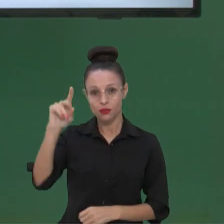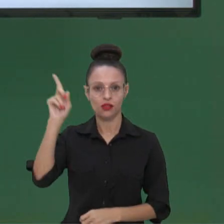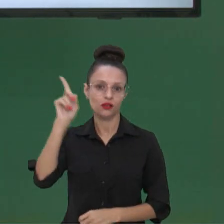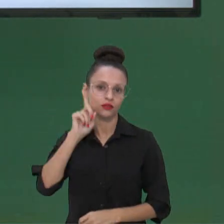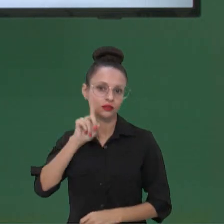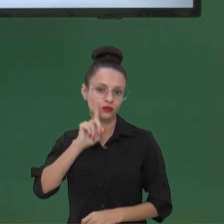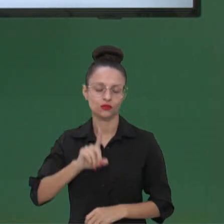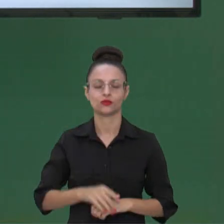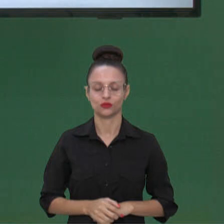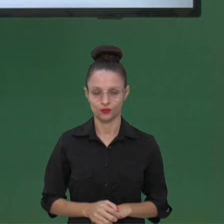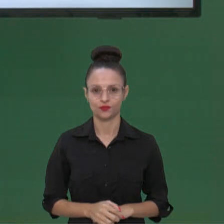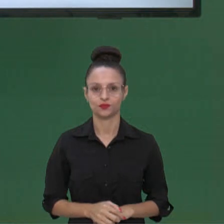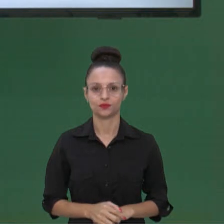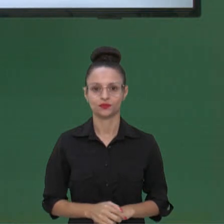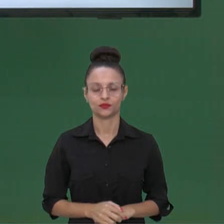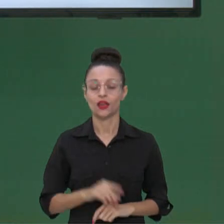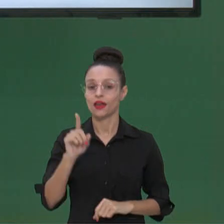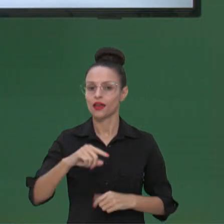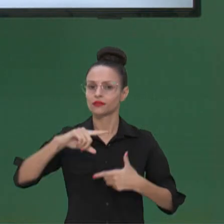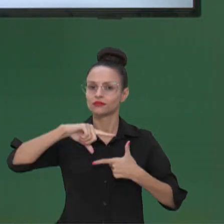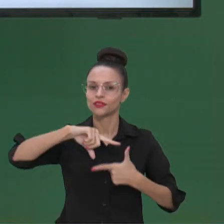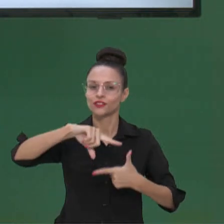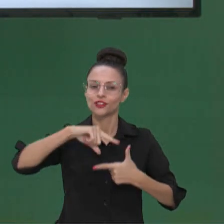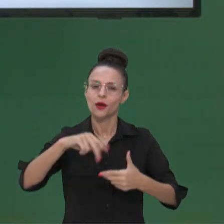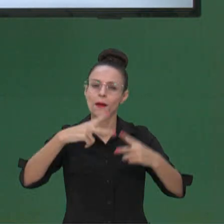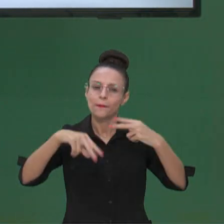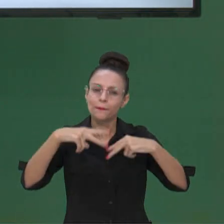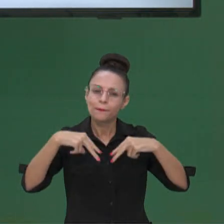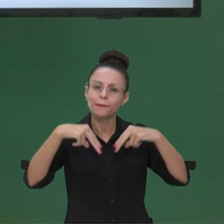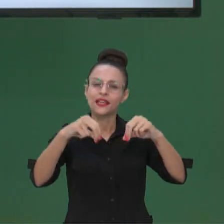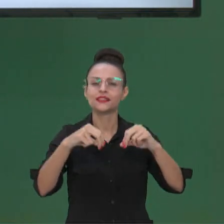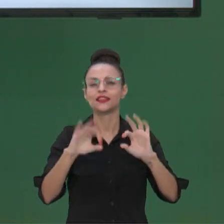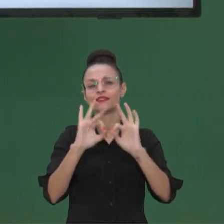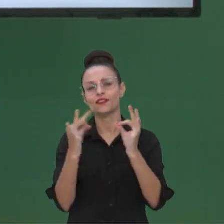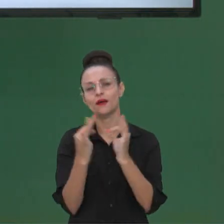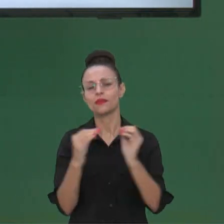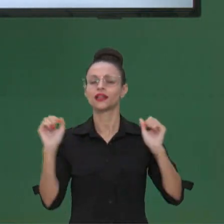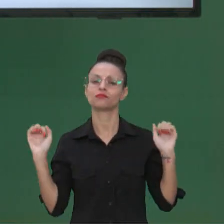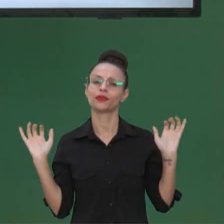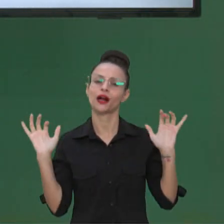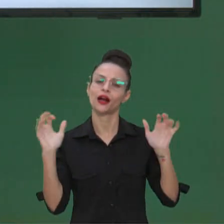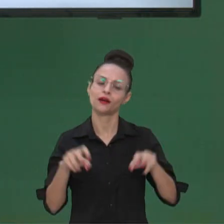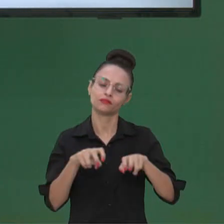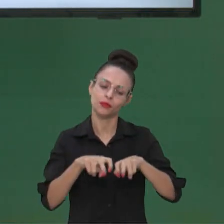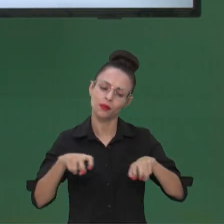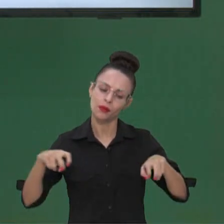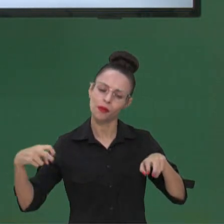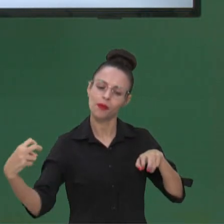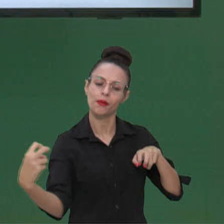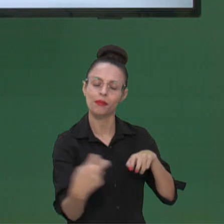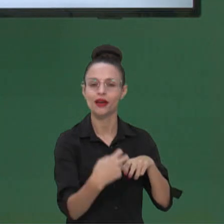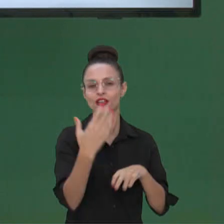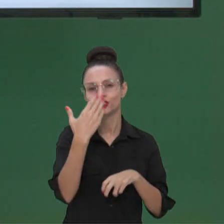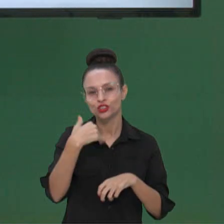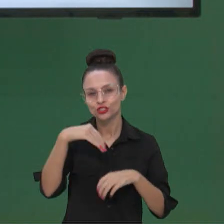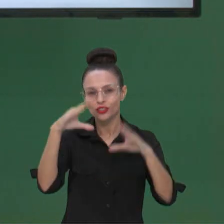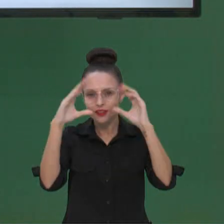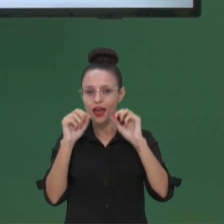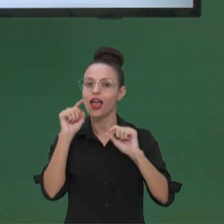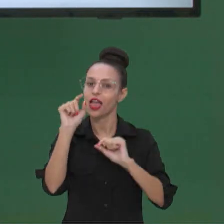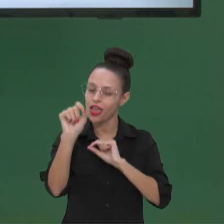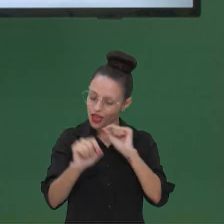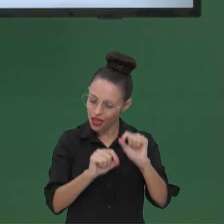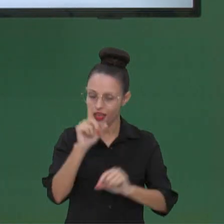Unidos. Legal? Aquela tradição dos presentes, da família sentada à mesa, dos jantares e tudo mais. Dia de Ação